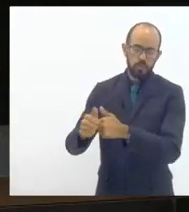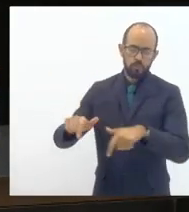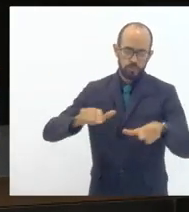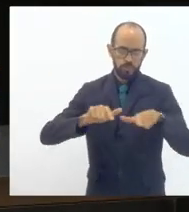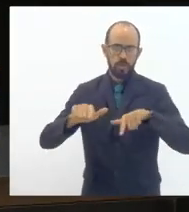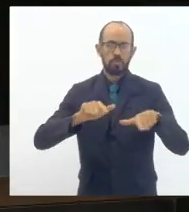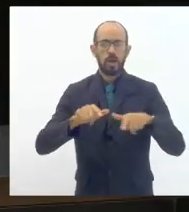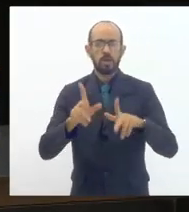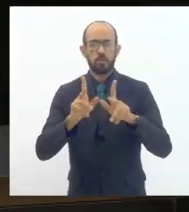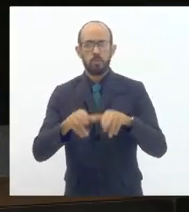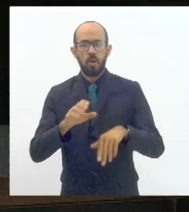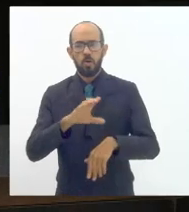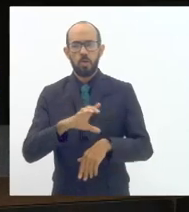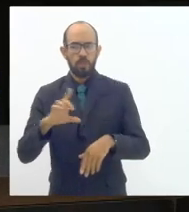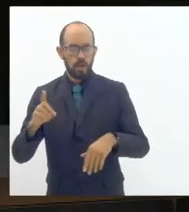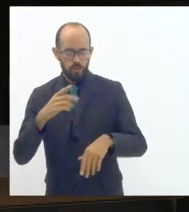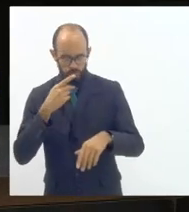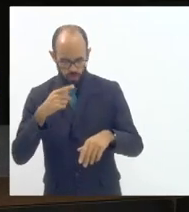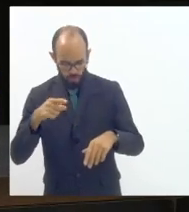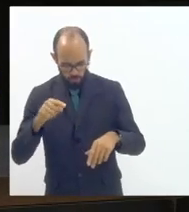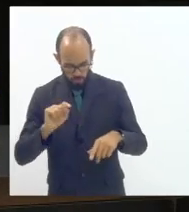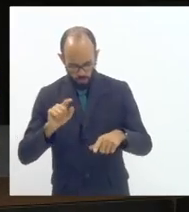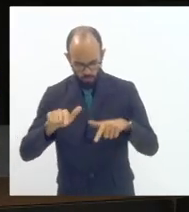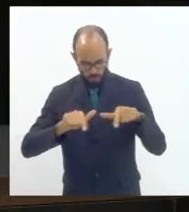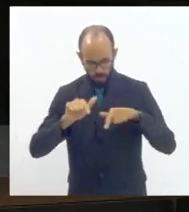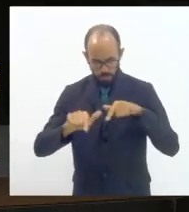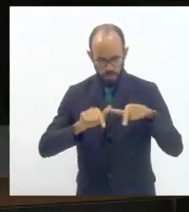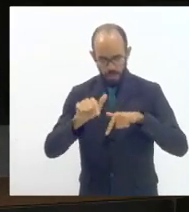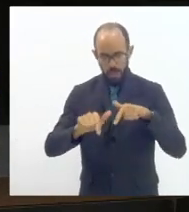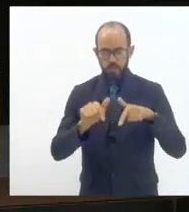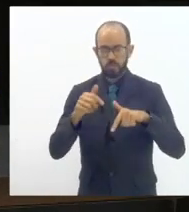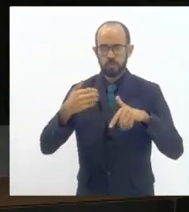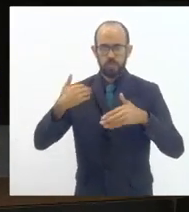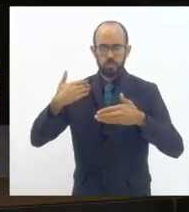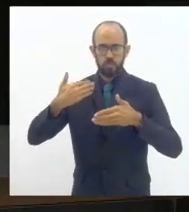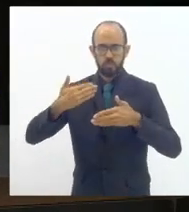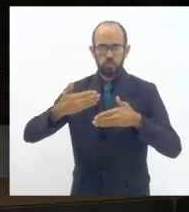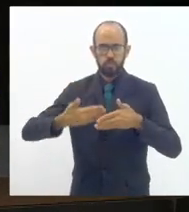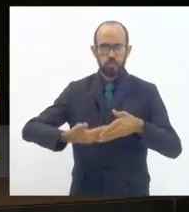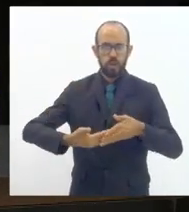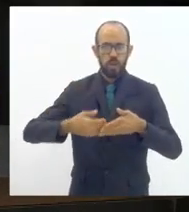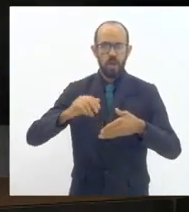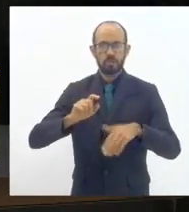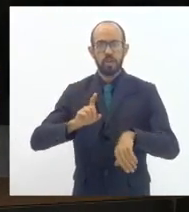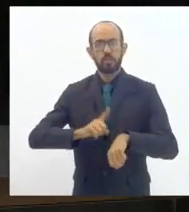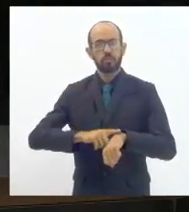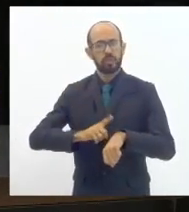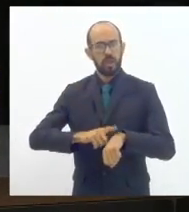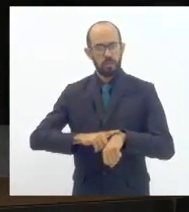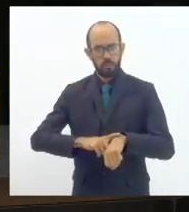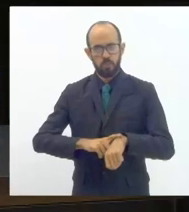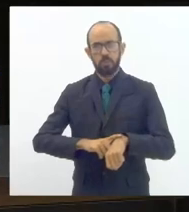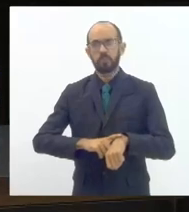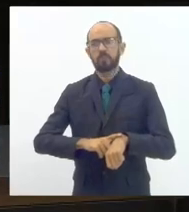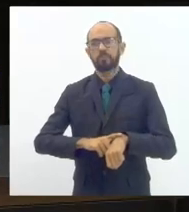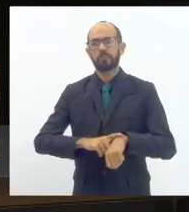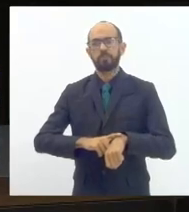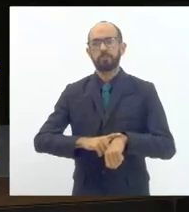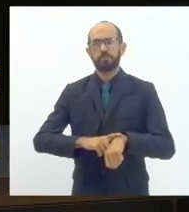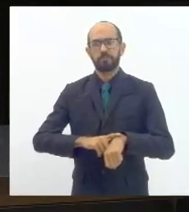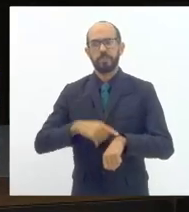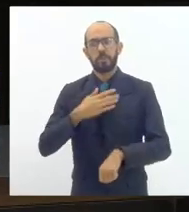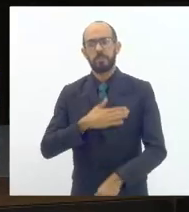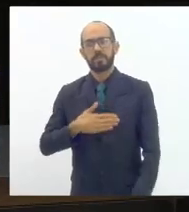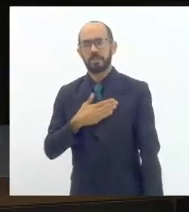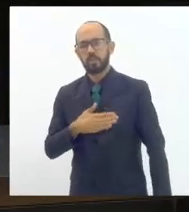coordenador Wanderson acabou de colocar, é um trabalho que já vem sendo desempenhado há um bom tempo, é